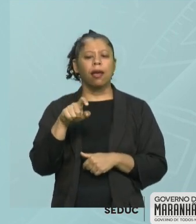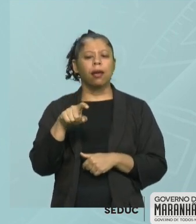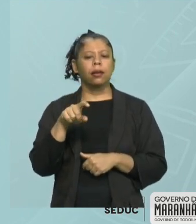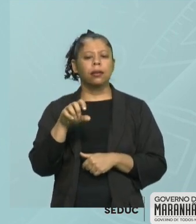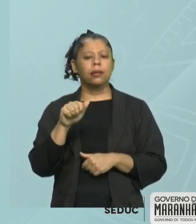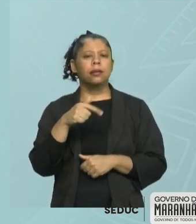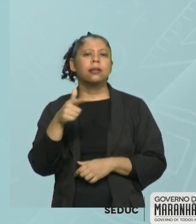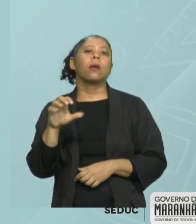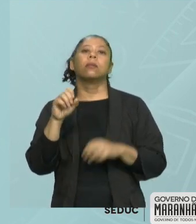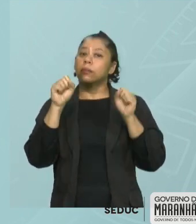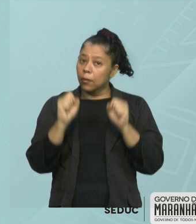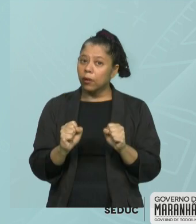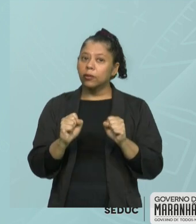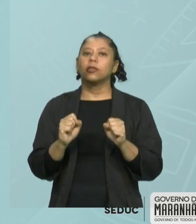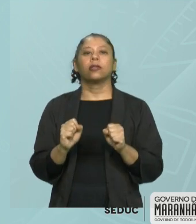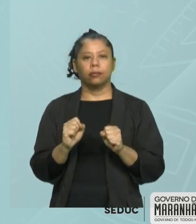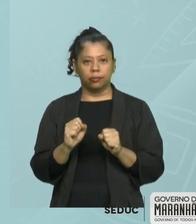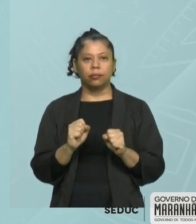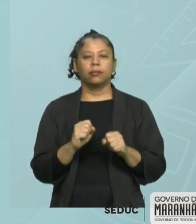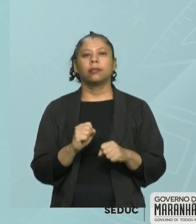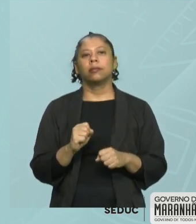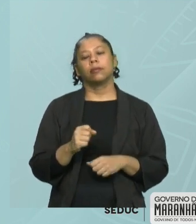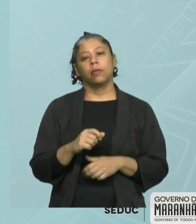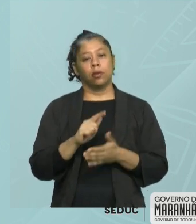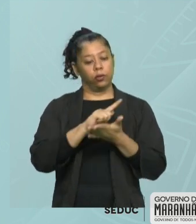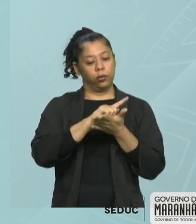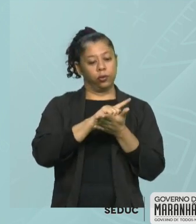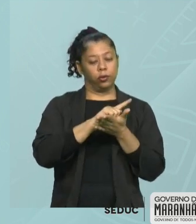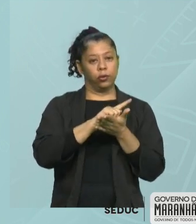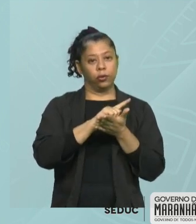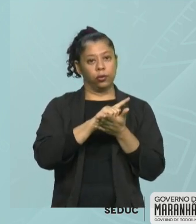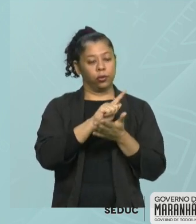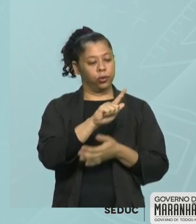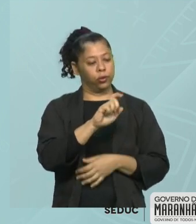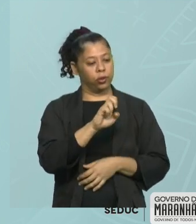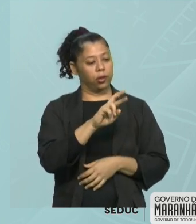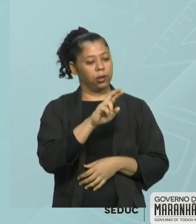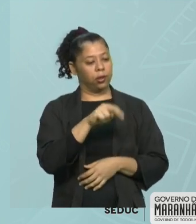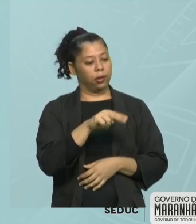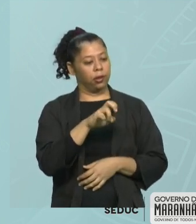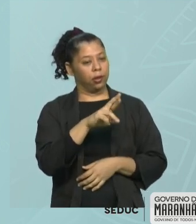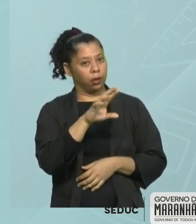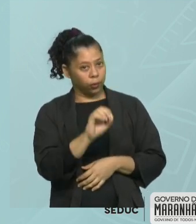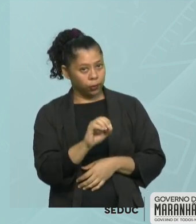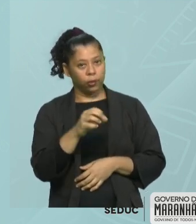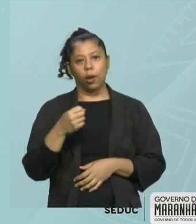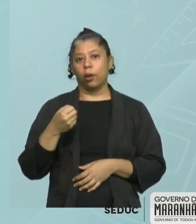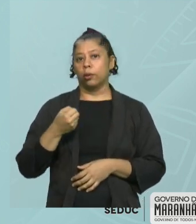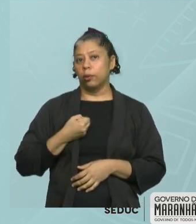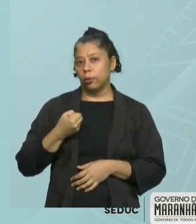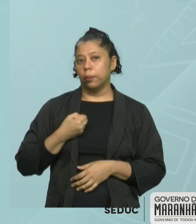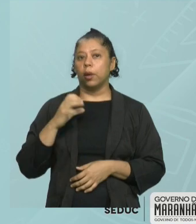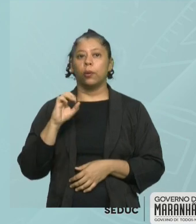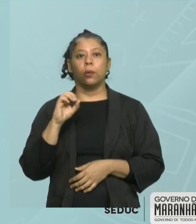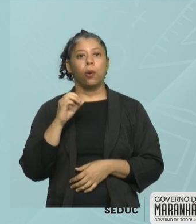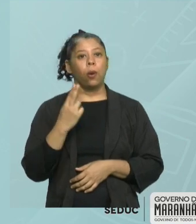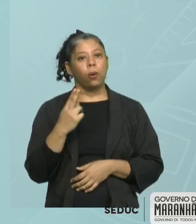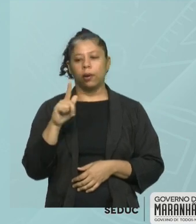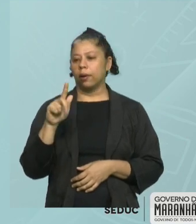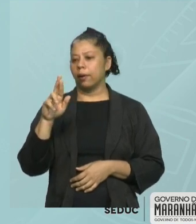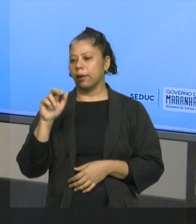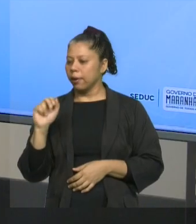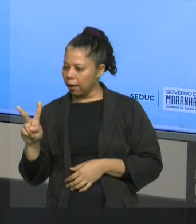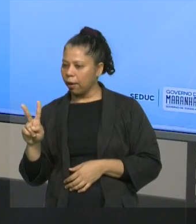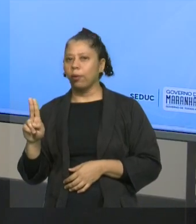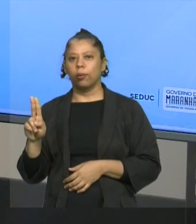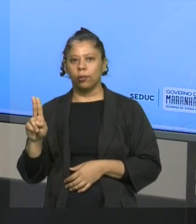mudar. E eles mudarão, de acordo com o gênero, o número e o grau. Quando eu falo de gênero, eu estou